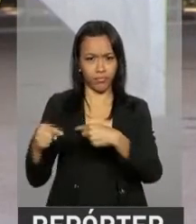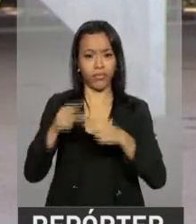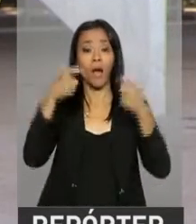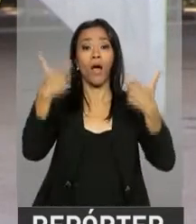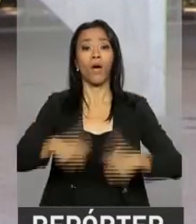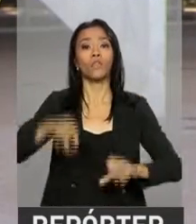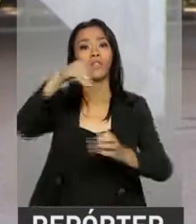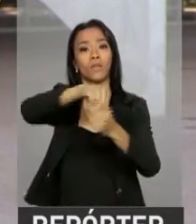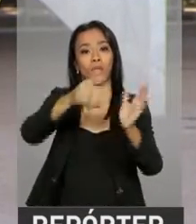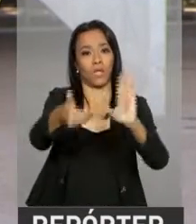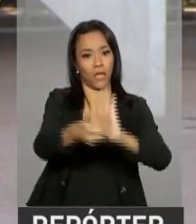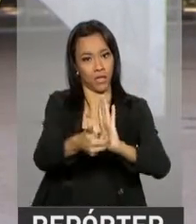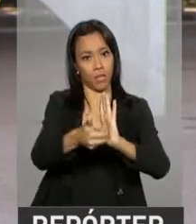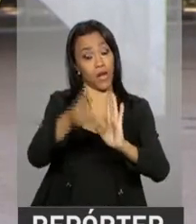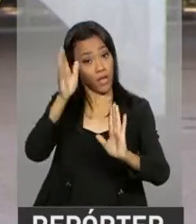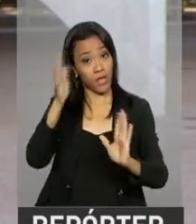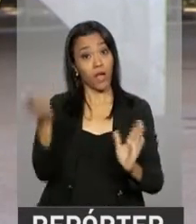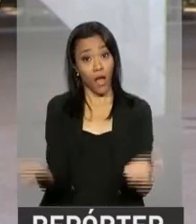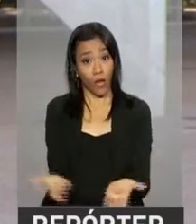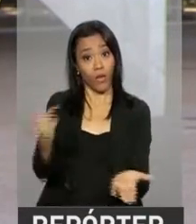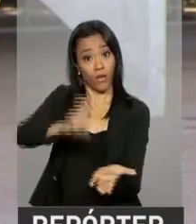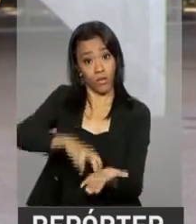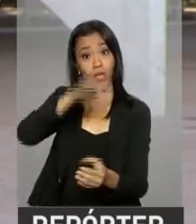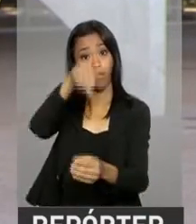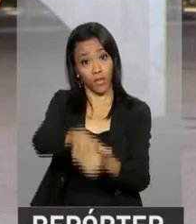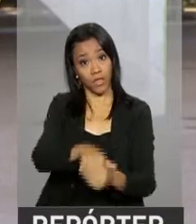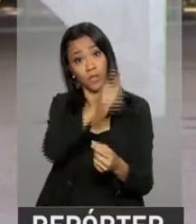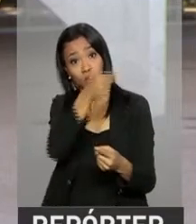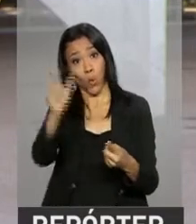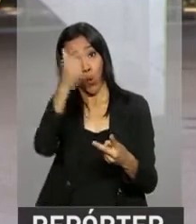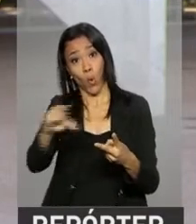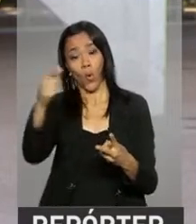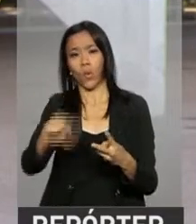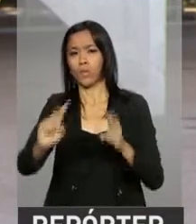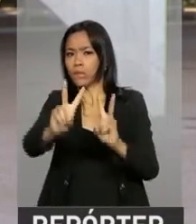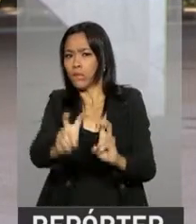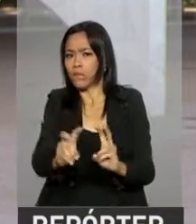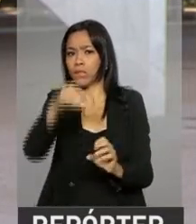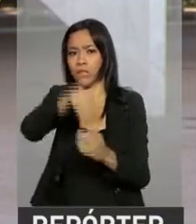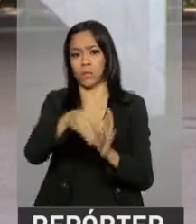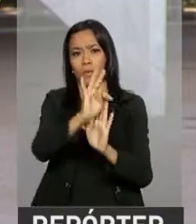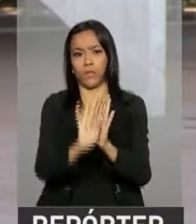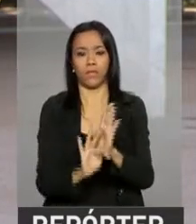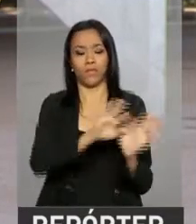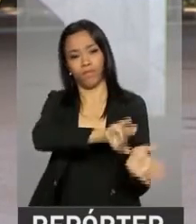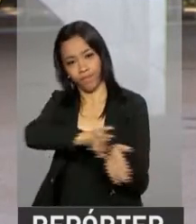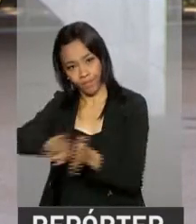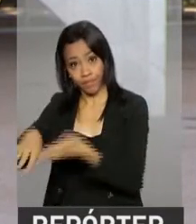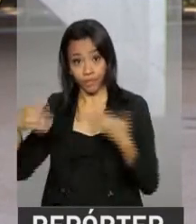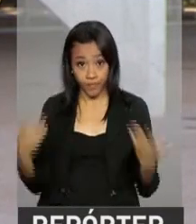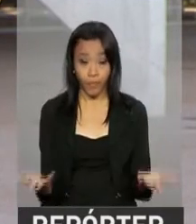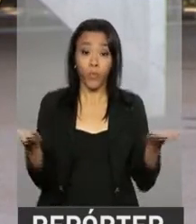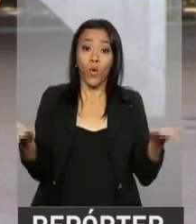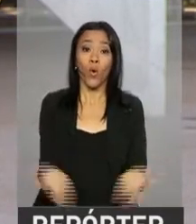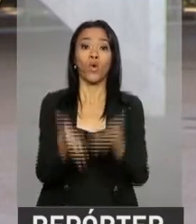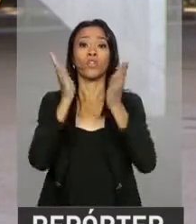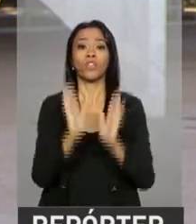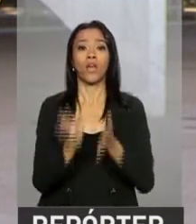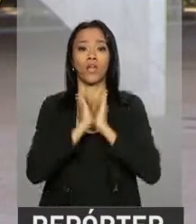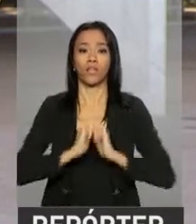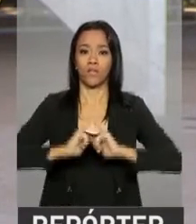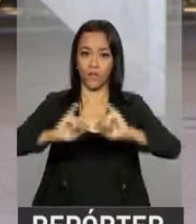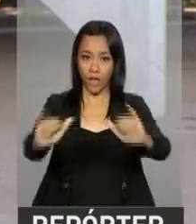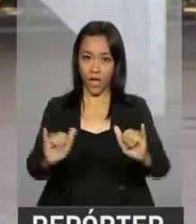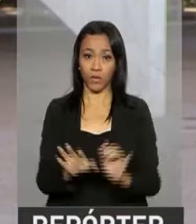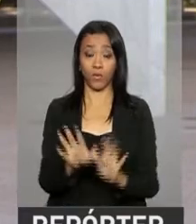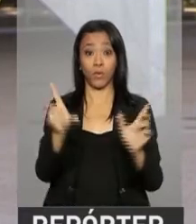Deputados para votação aí agora pela manhã de outros destaques do texto. E bom, Renata, hoje foi publicado no Diário Oficial da União